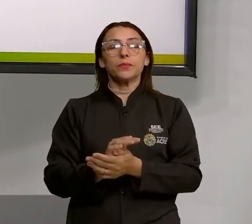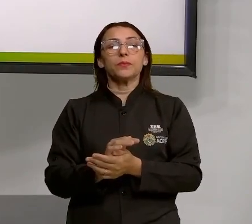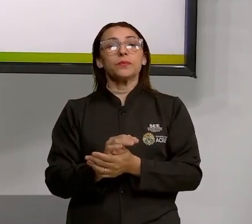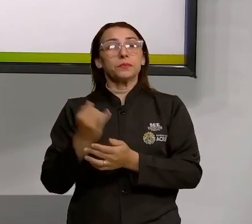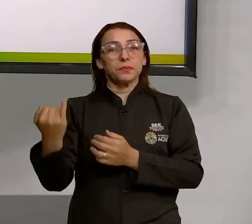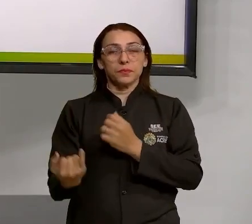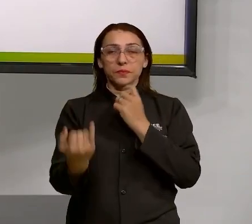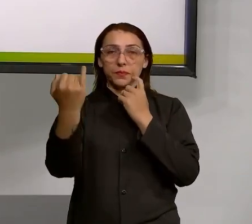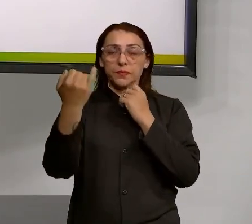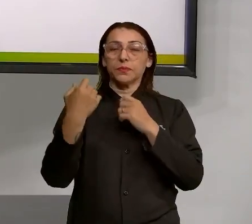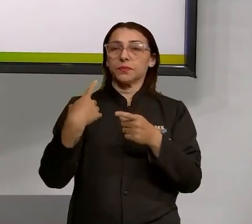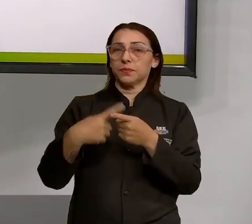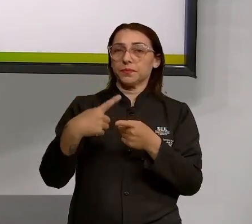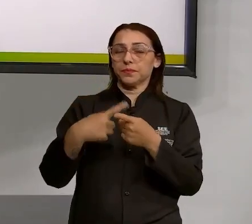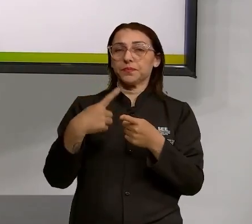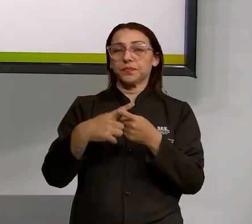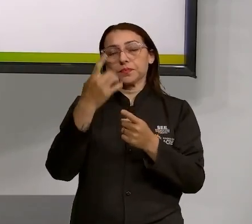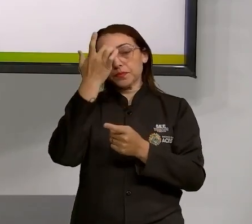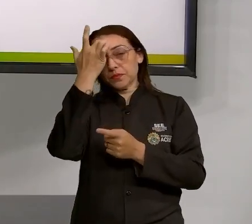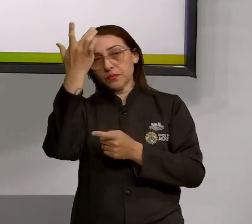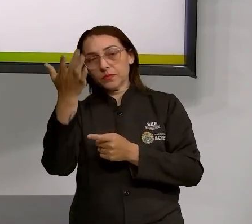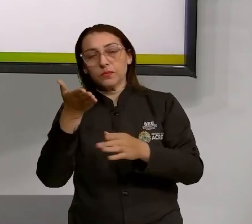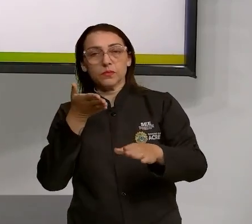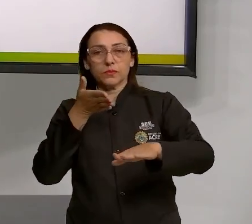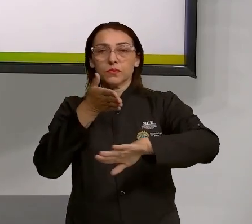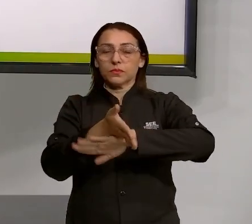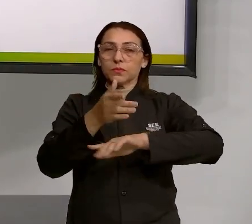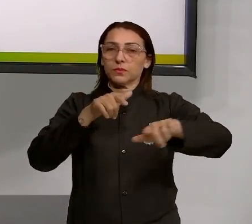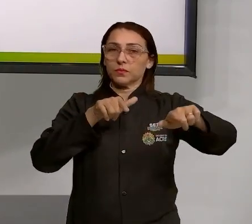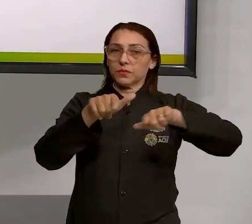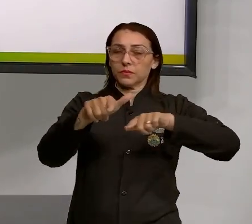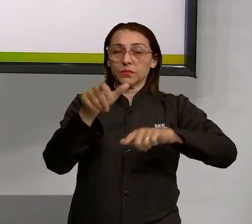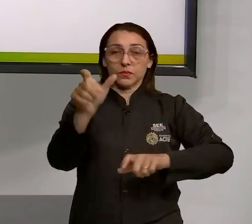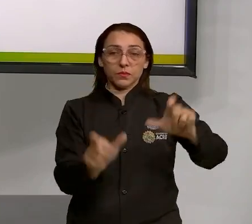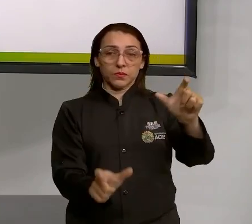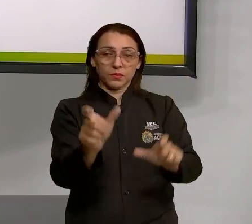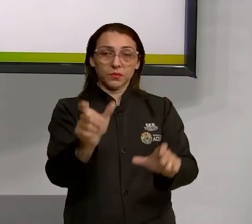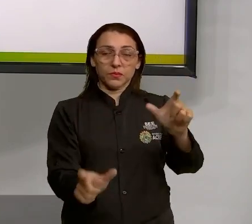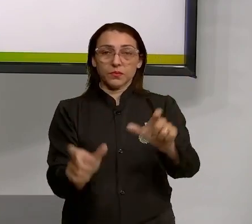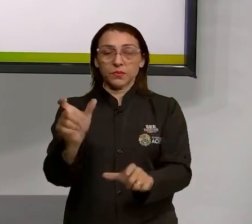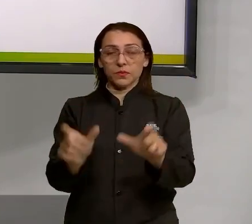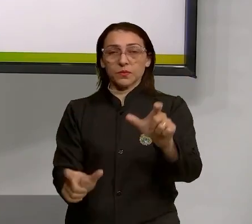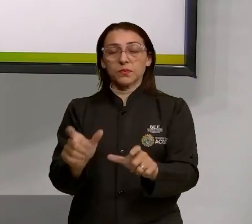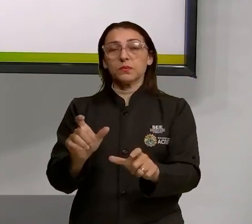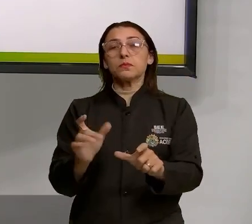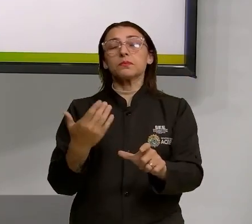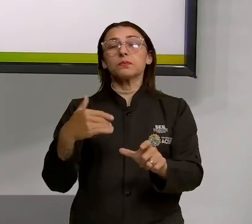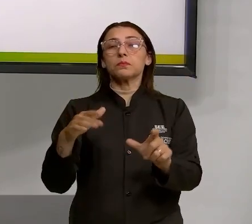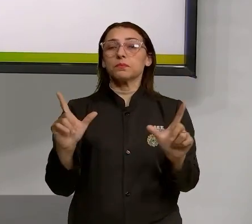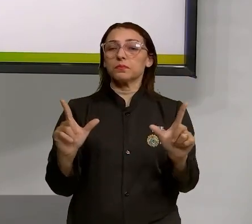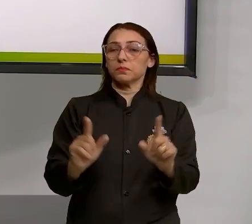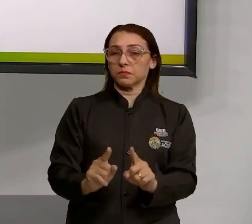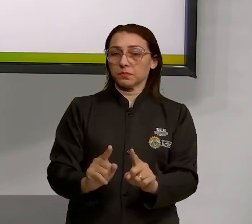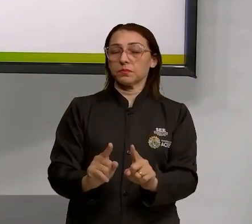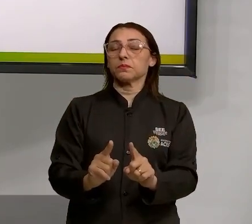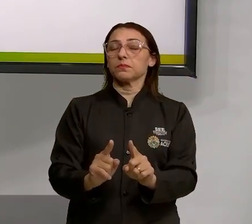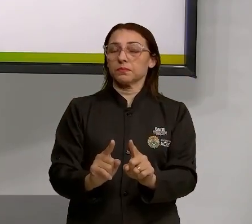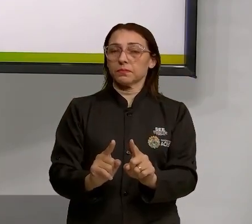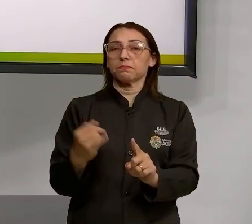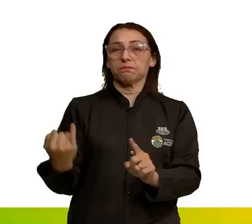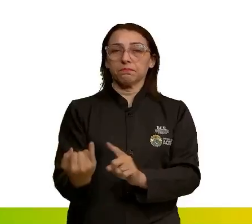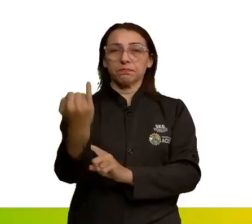vital importância, porque isso facilita o acesso ao trabalho às pessoas numa idade cada vez menor. Isso é de